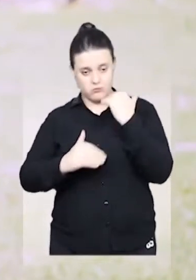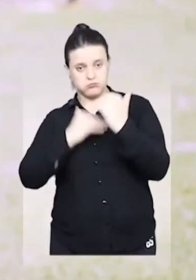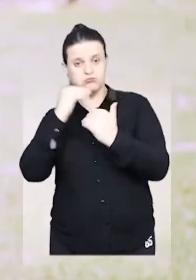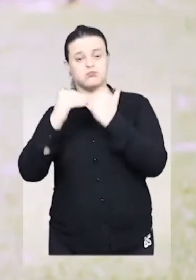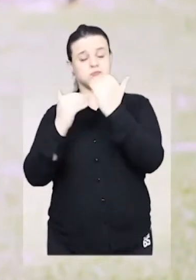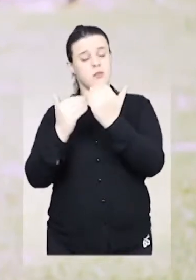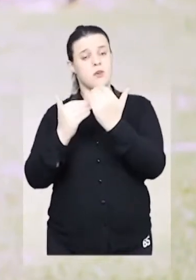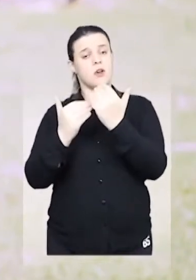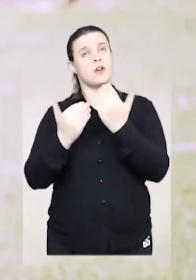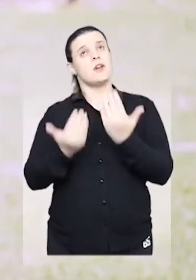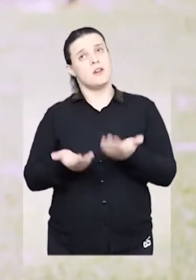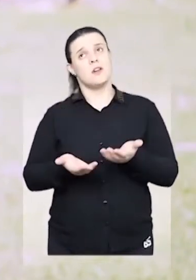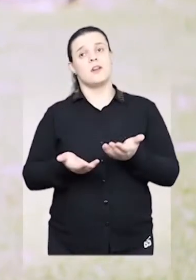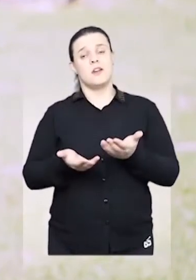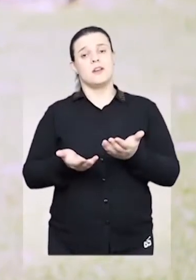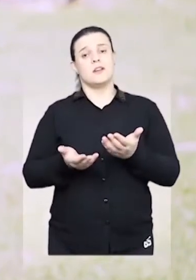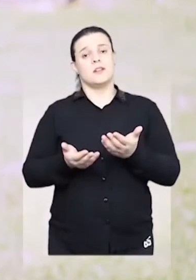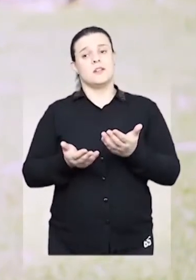tornei.